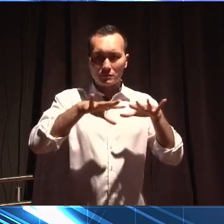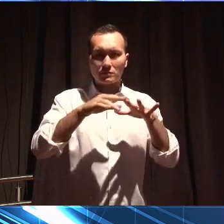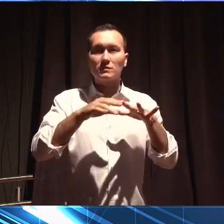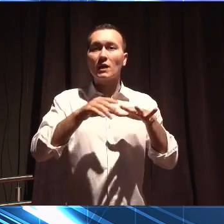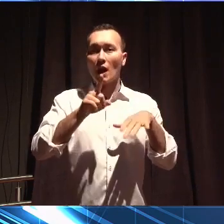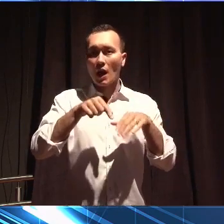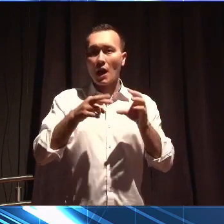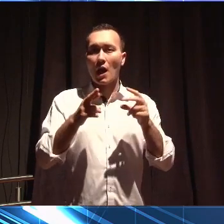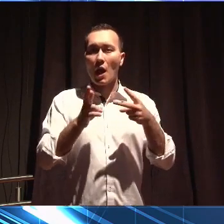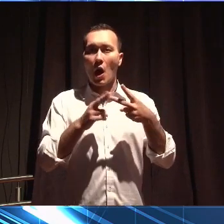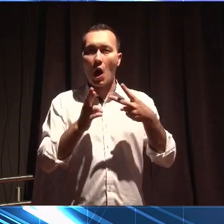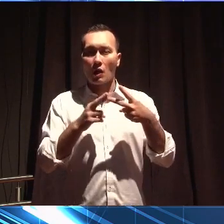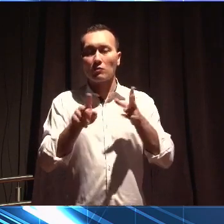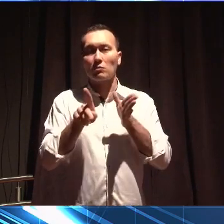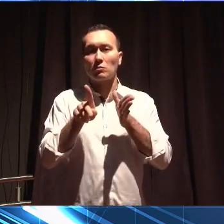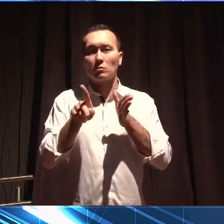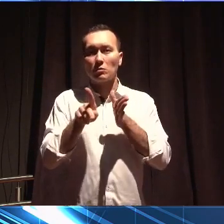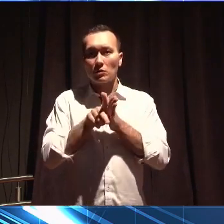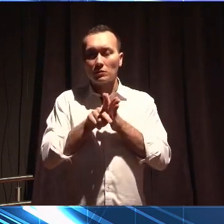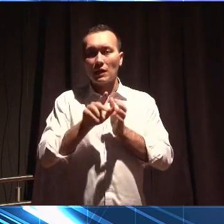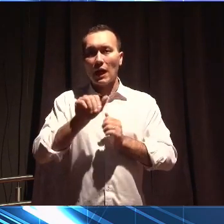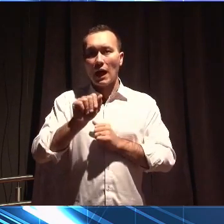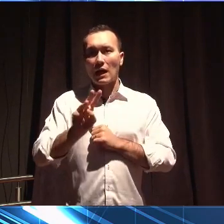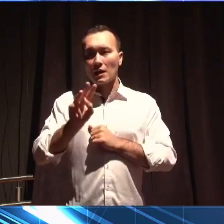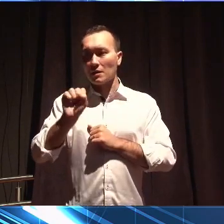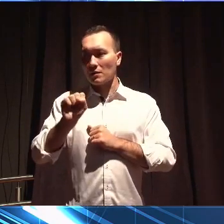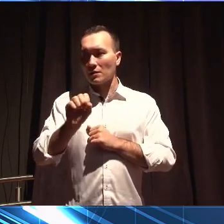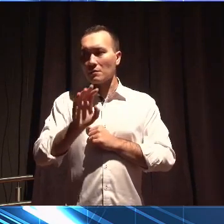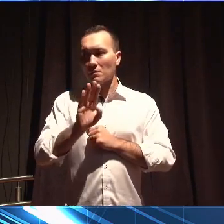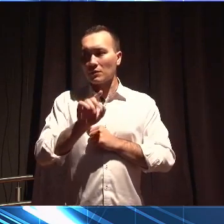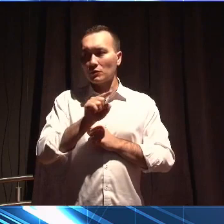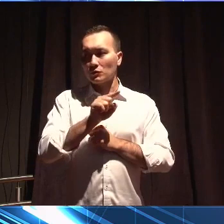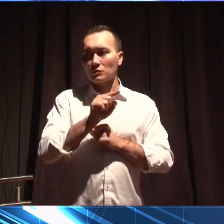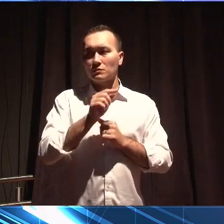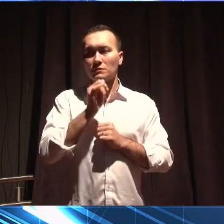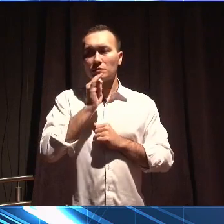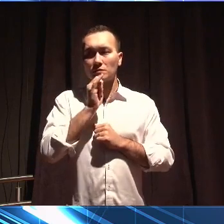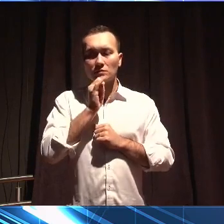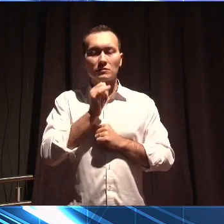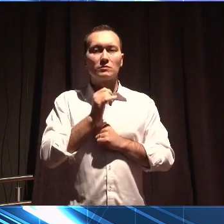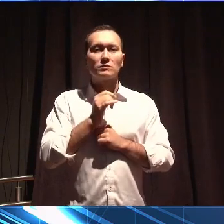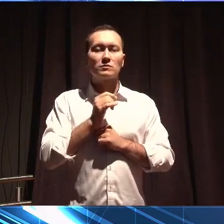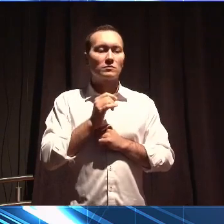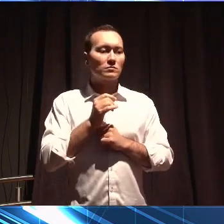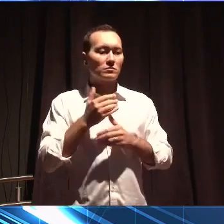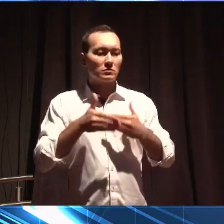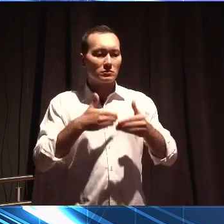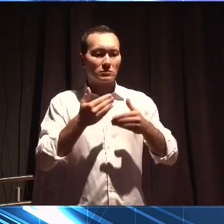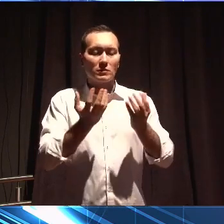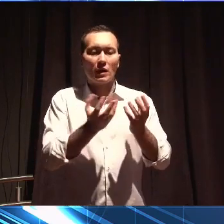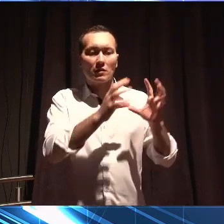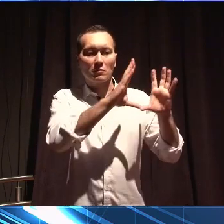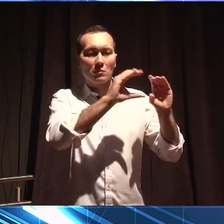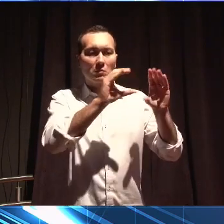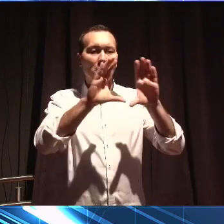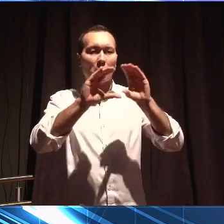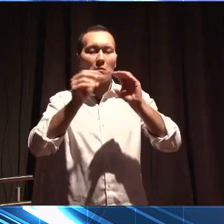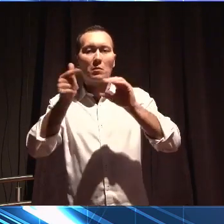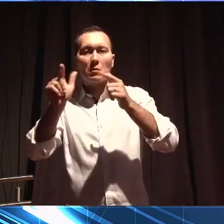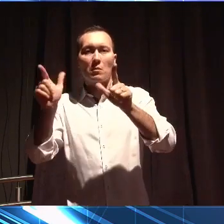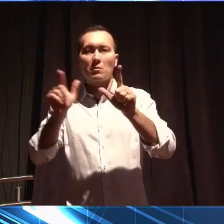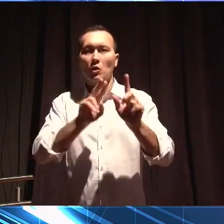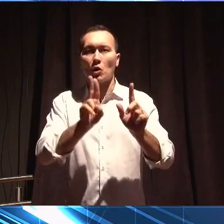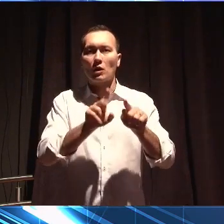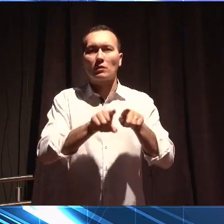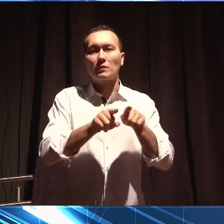seja com mais de uma cloud, multi-cloud. Multi-cloud, isso. Você também pode usar, às vezes, a estratégia de você usar